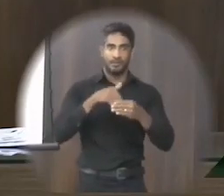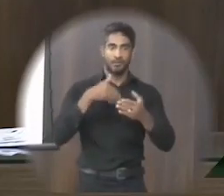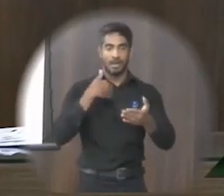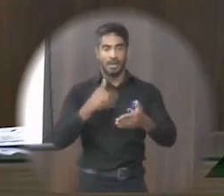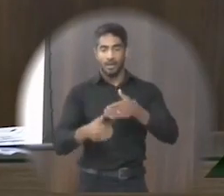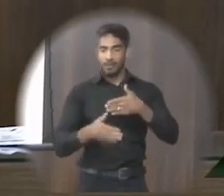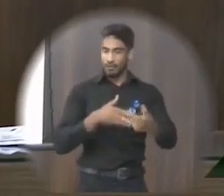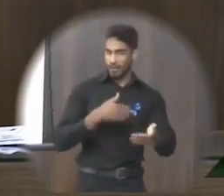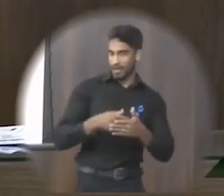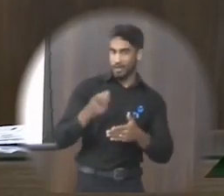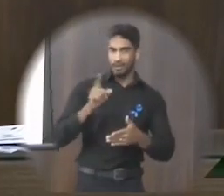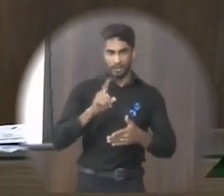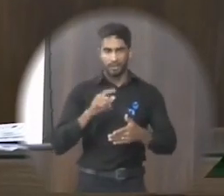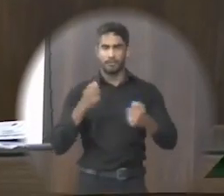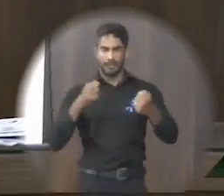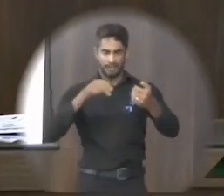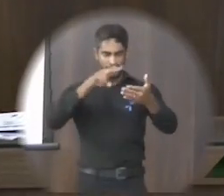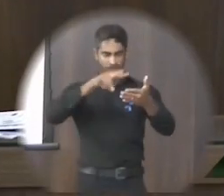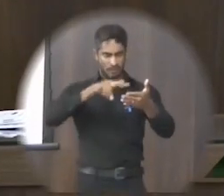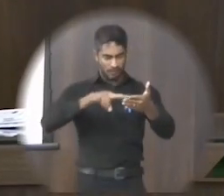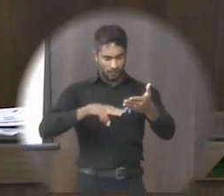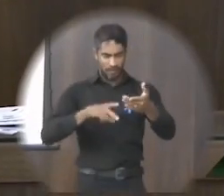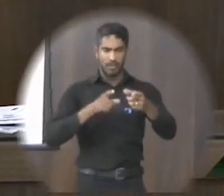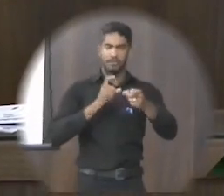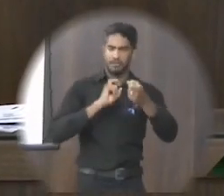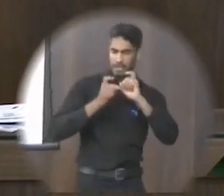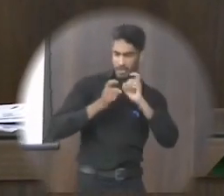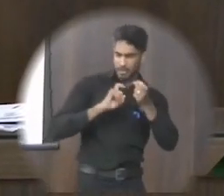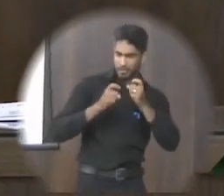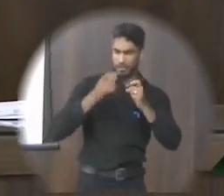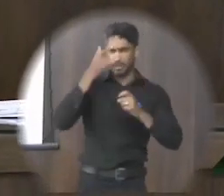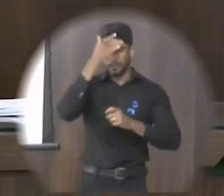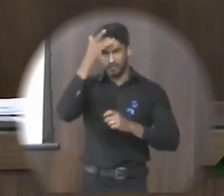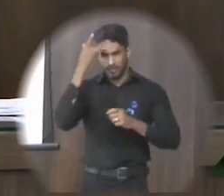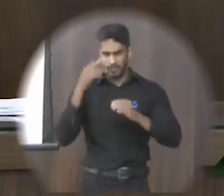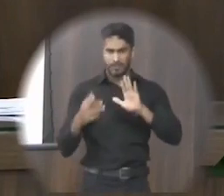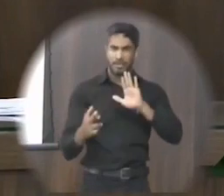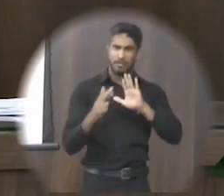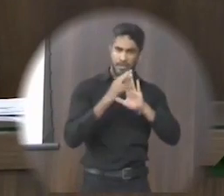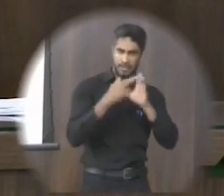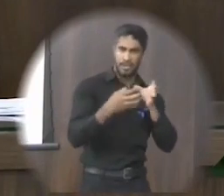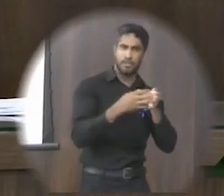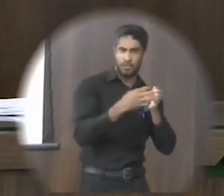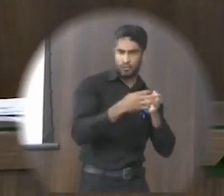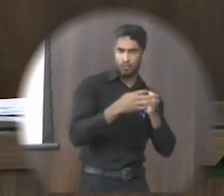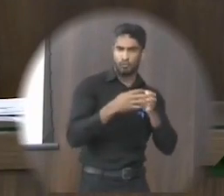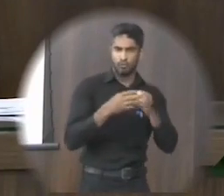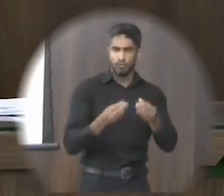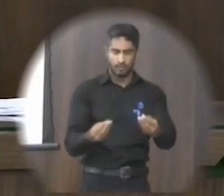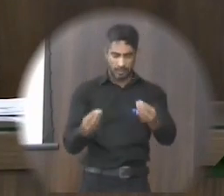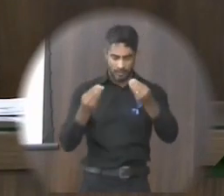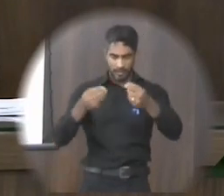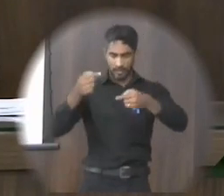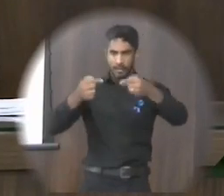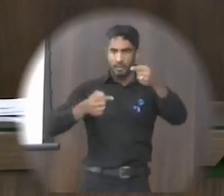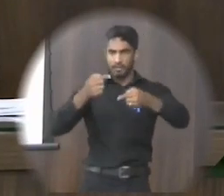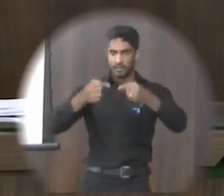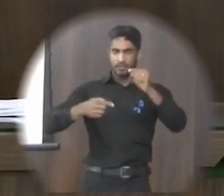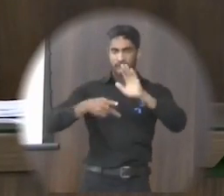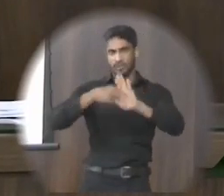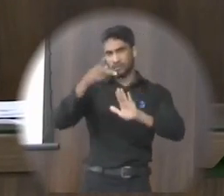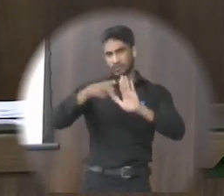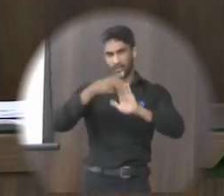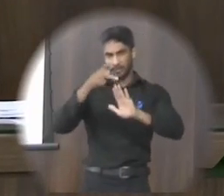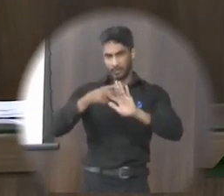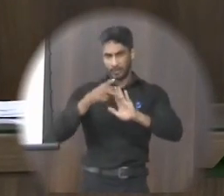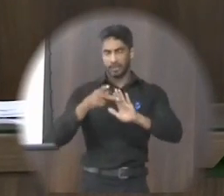caixa. Na toa que as comissões aí fizeram reuniões com servidores, com representantes de classe, para chegarmos aqui na discussão desse projeto,